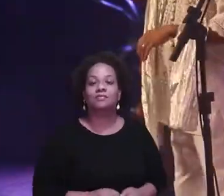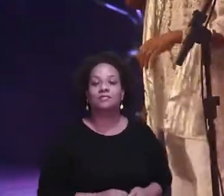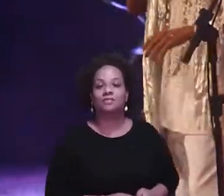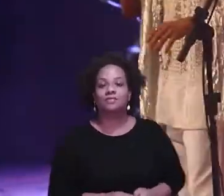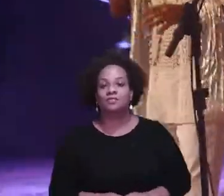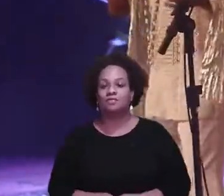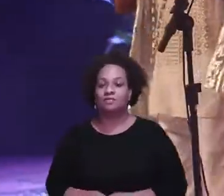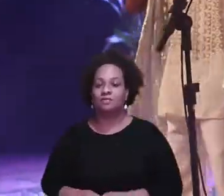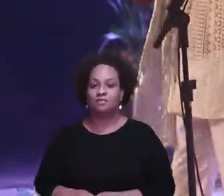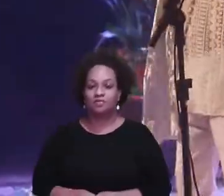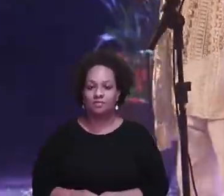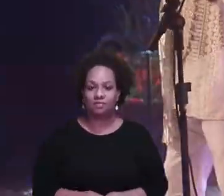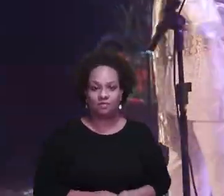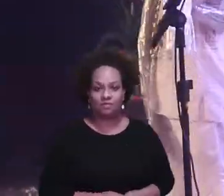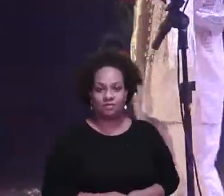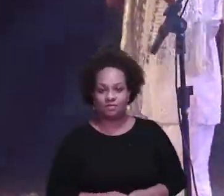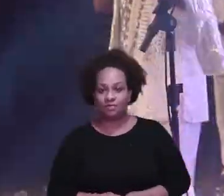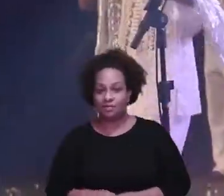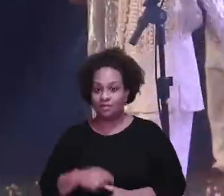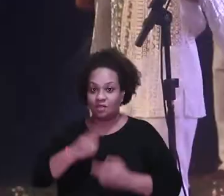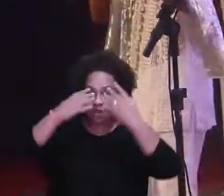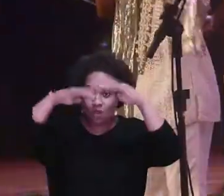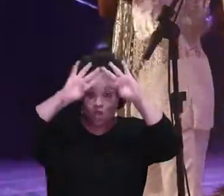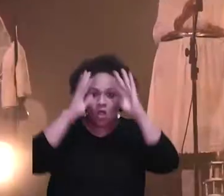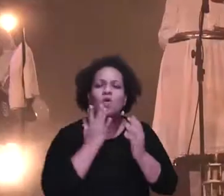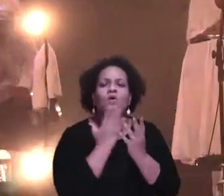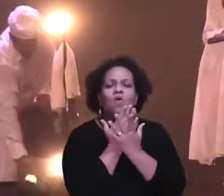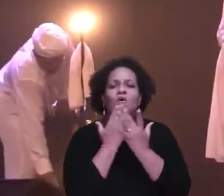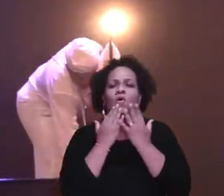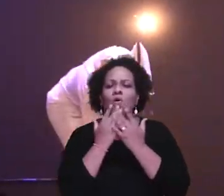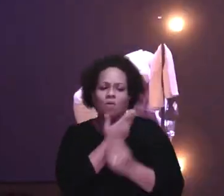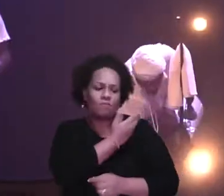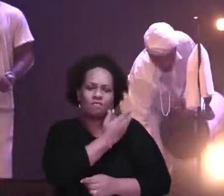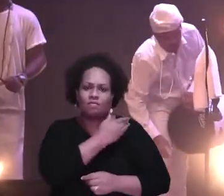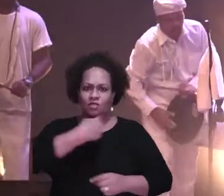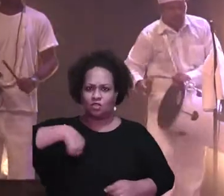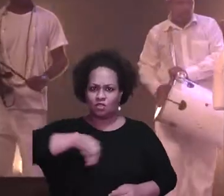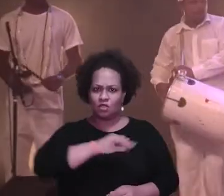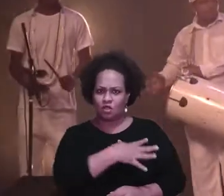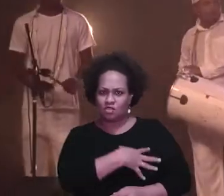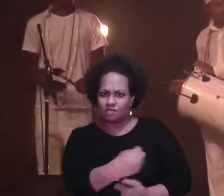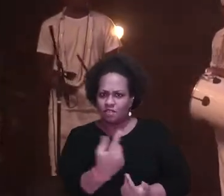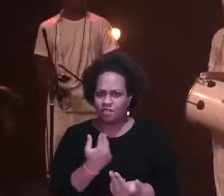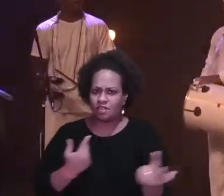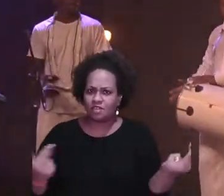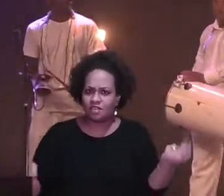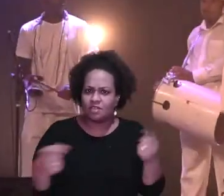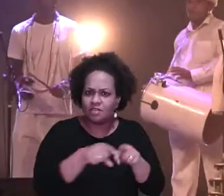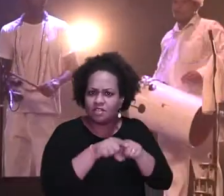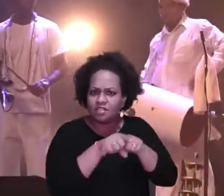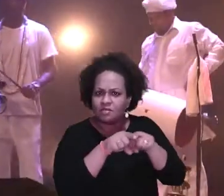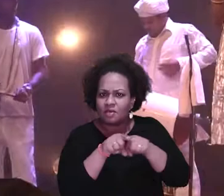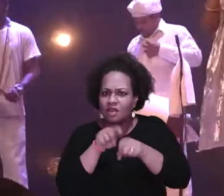e o louro um não ficou nem preconceito todos os dois são os seus filhos todos nós somos